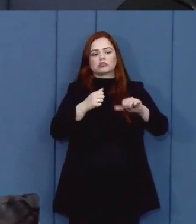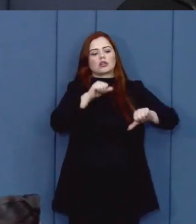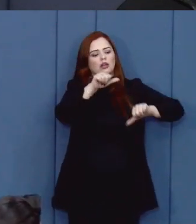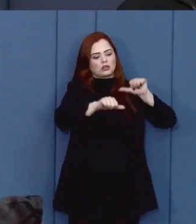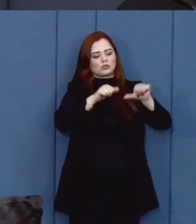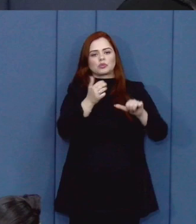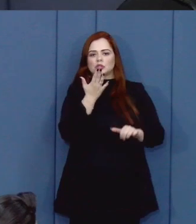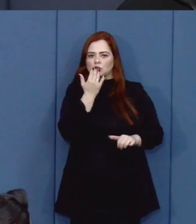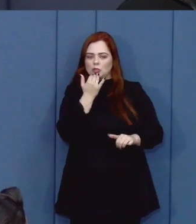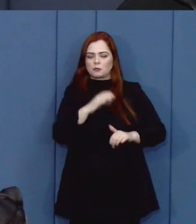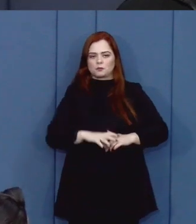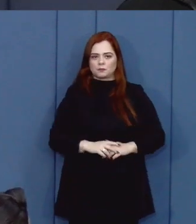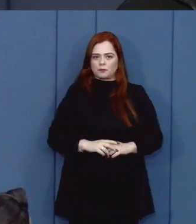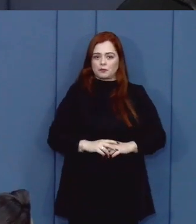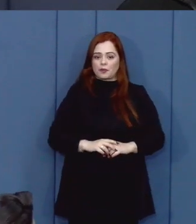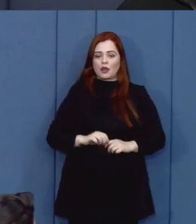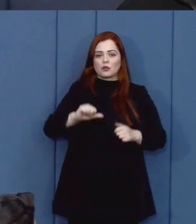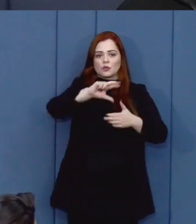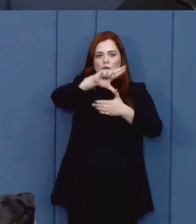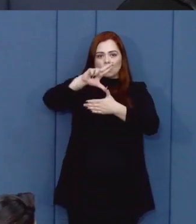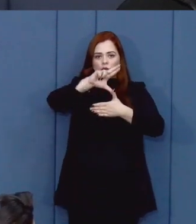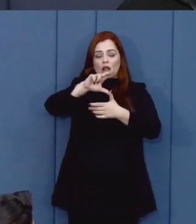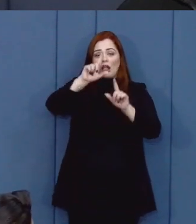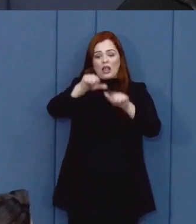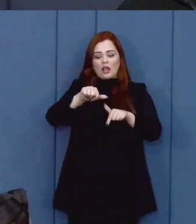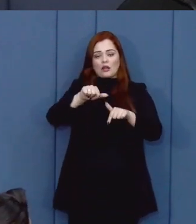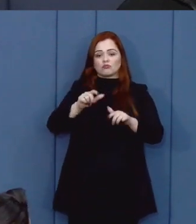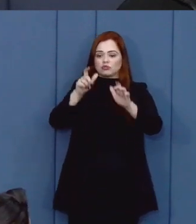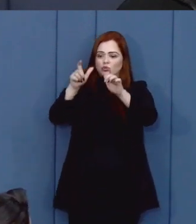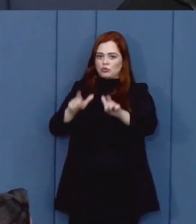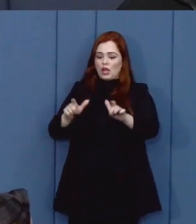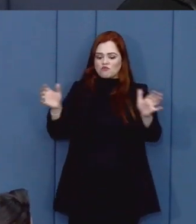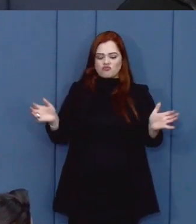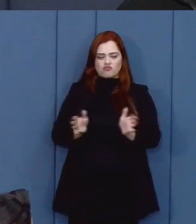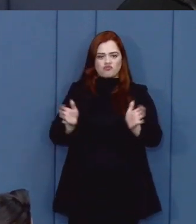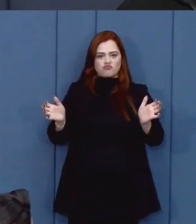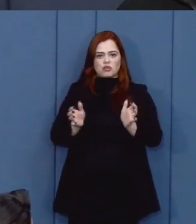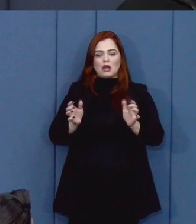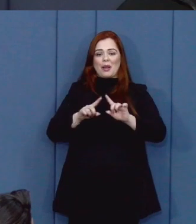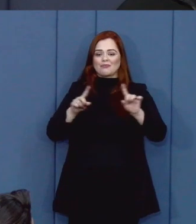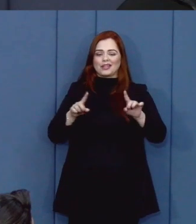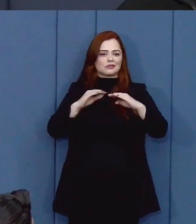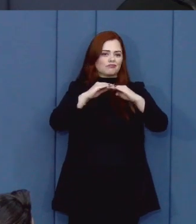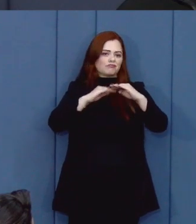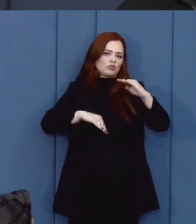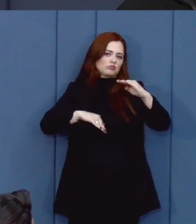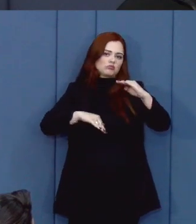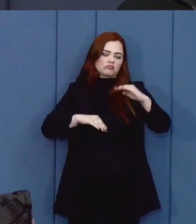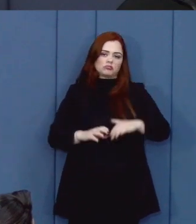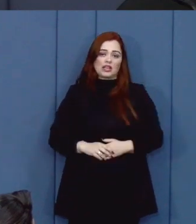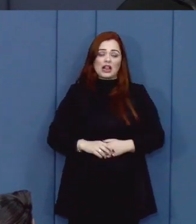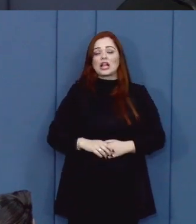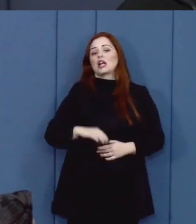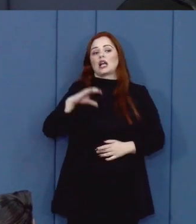mudanças nos alimentos. A América Latina é uma região muito rica, mas desigual.